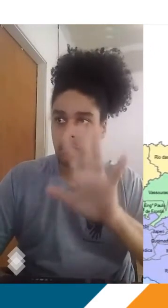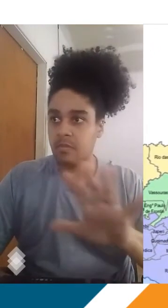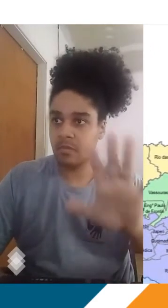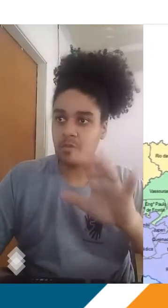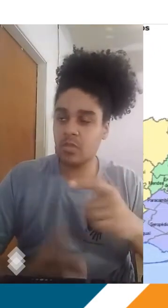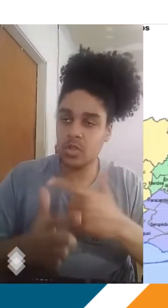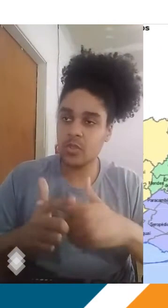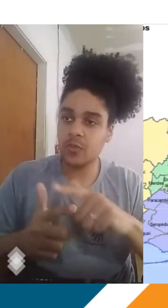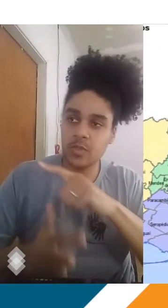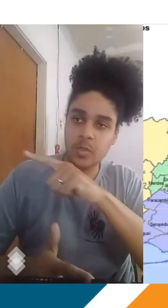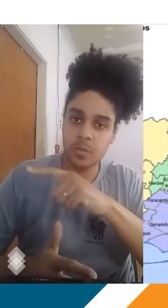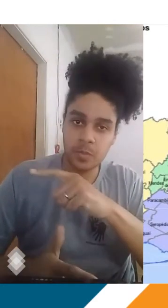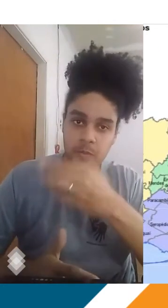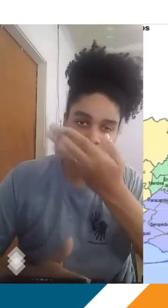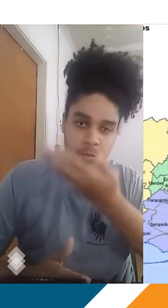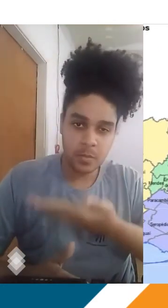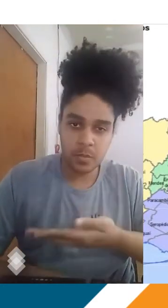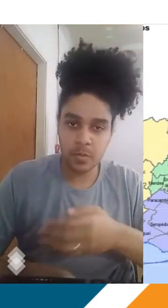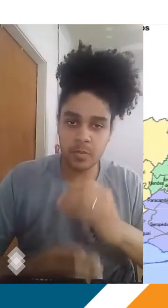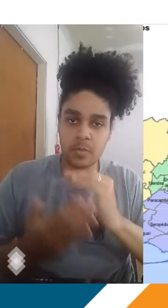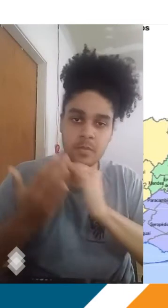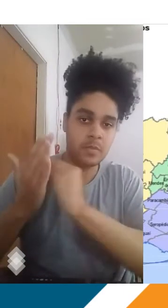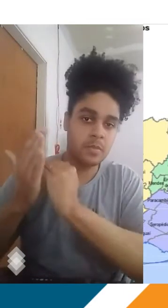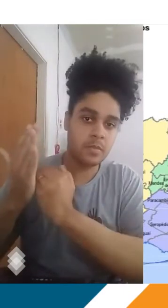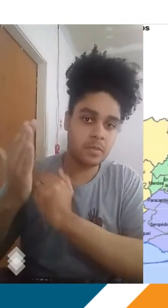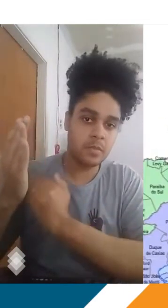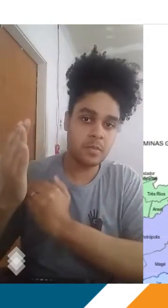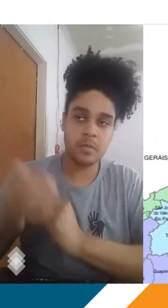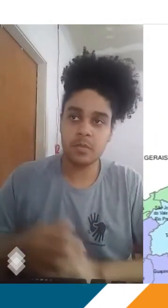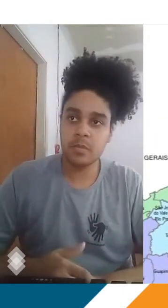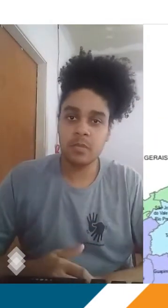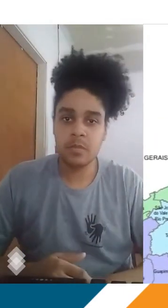Serrana, litorânea esse verde mais claro,